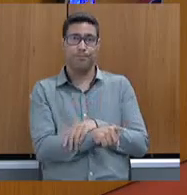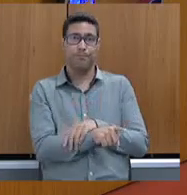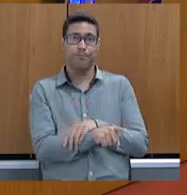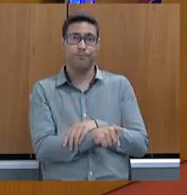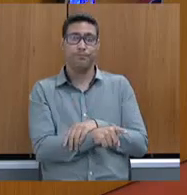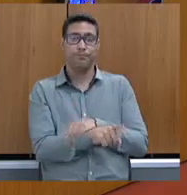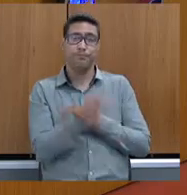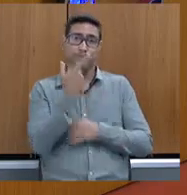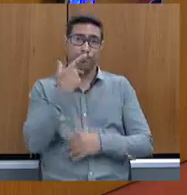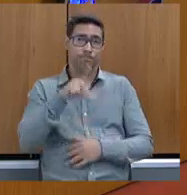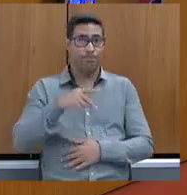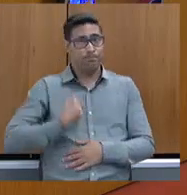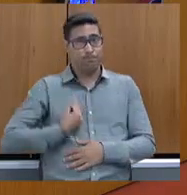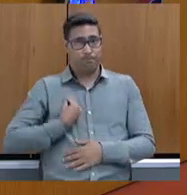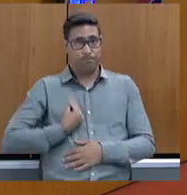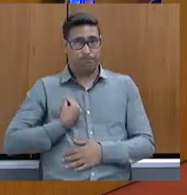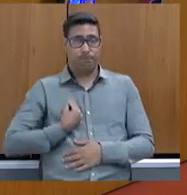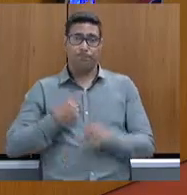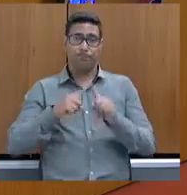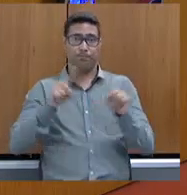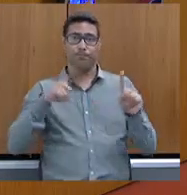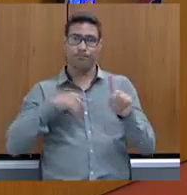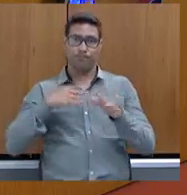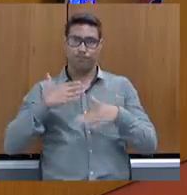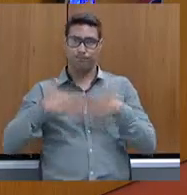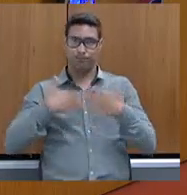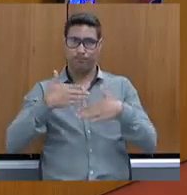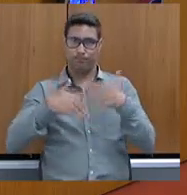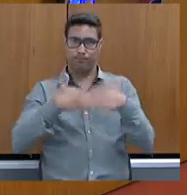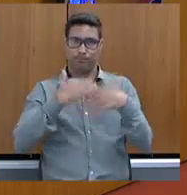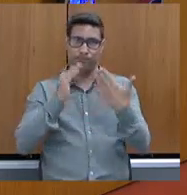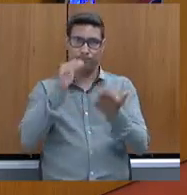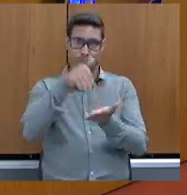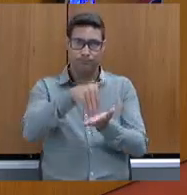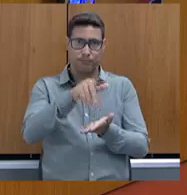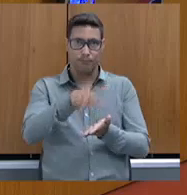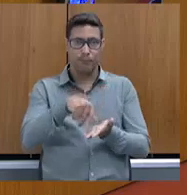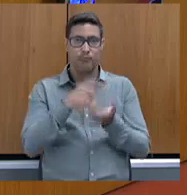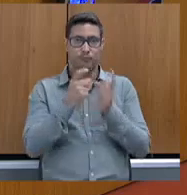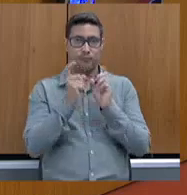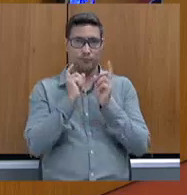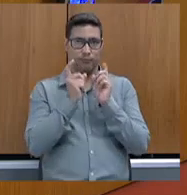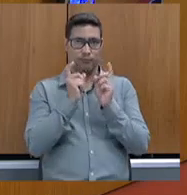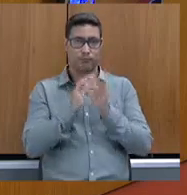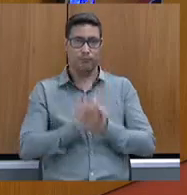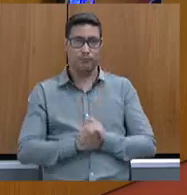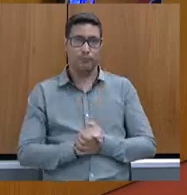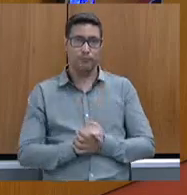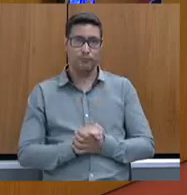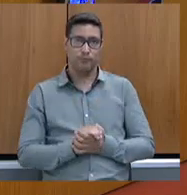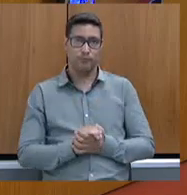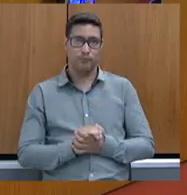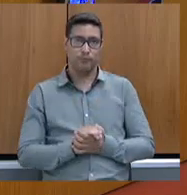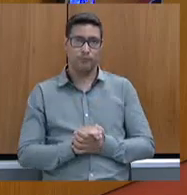alguma participação já que estamos caminhando para o final desta sessão com a palavra Deputado Dalmo Ribeiro